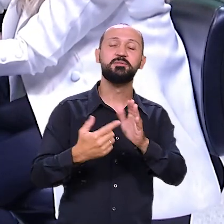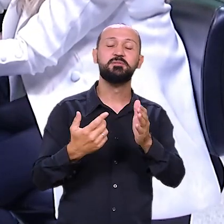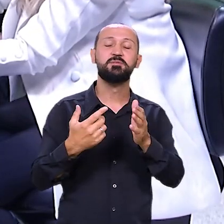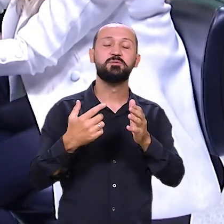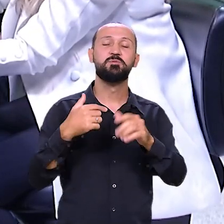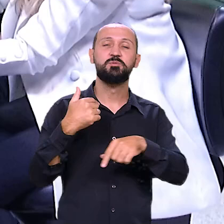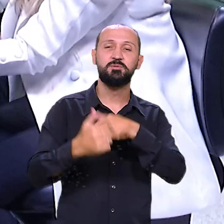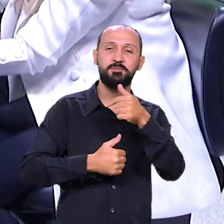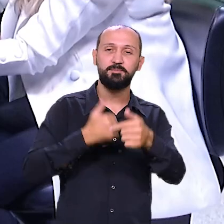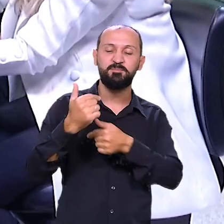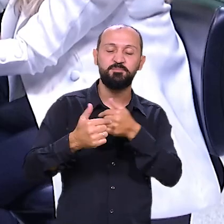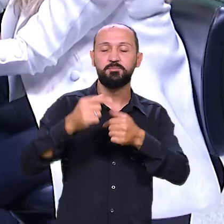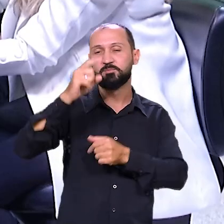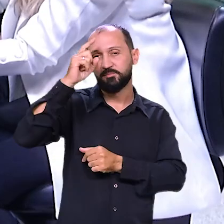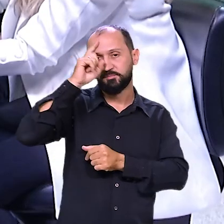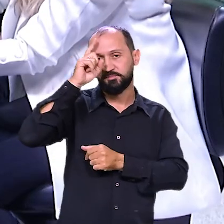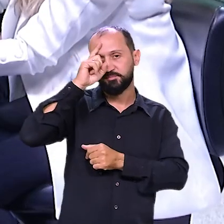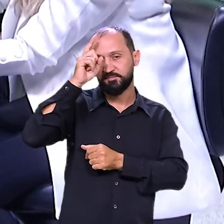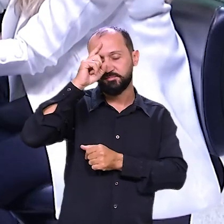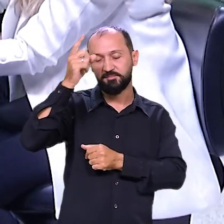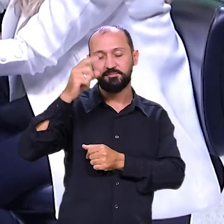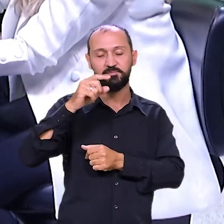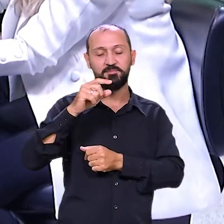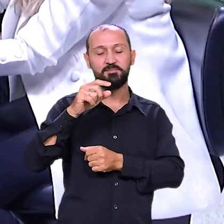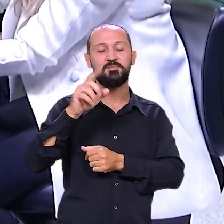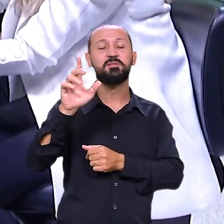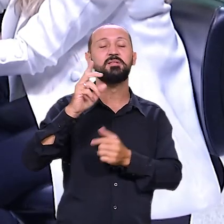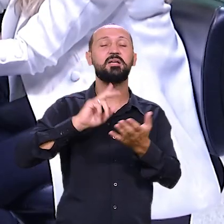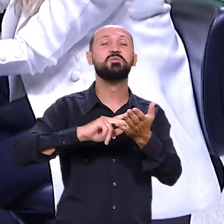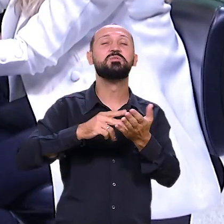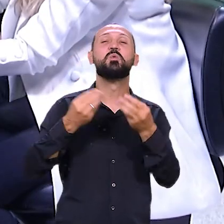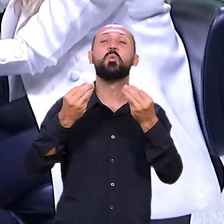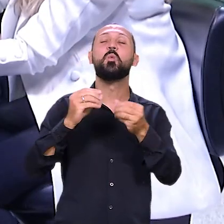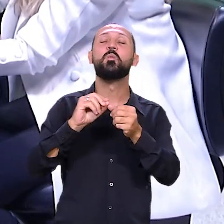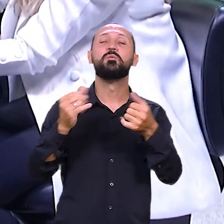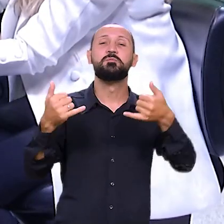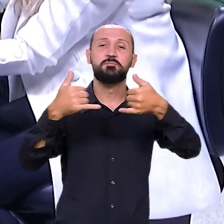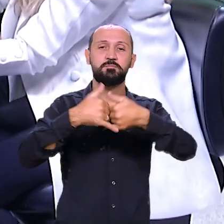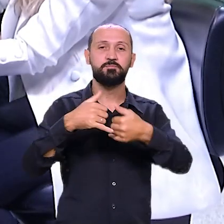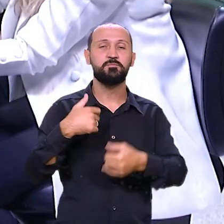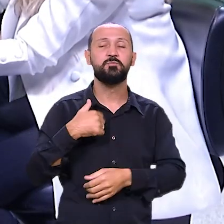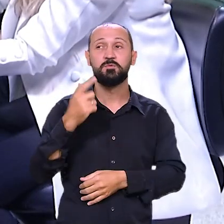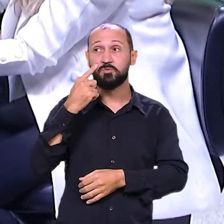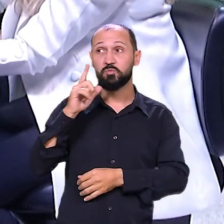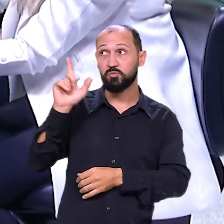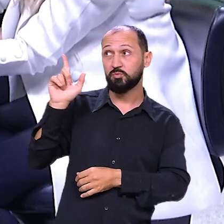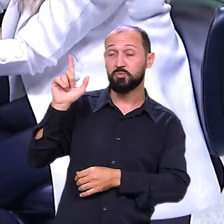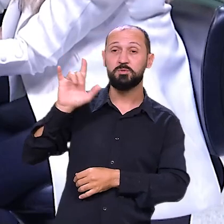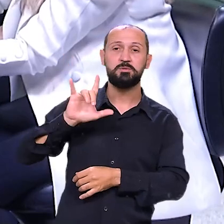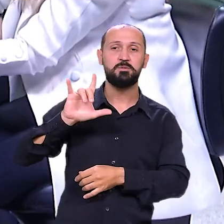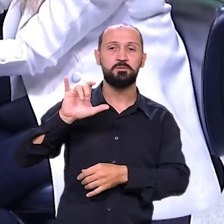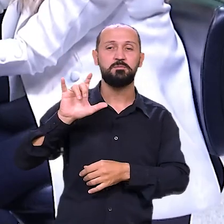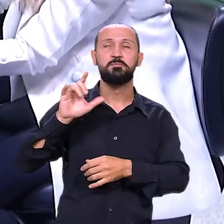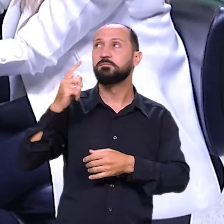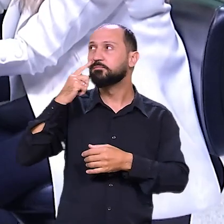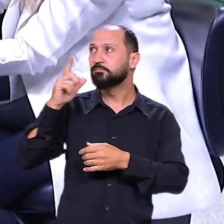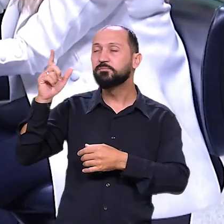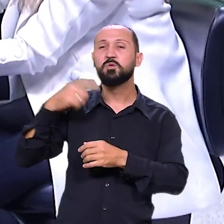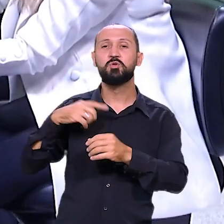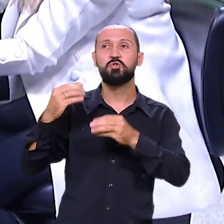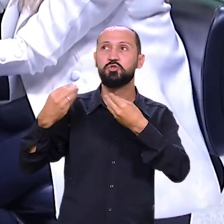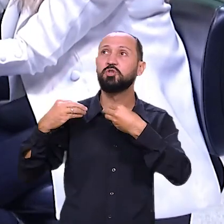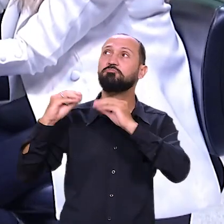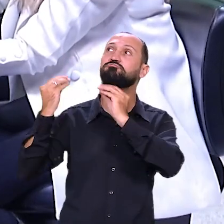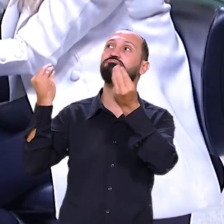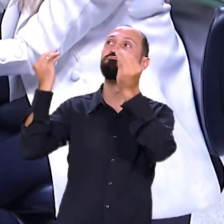da atividade, da rotina da Silemes, pode fazer por meio de qual contato? Eu vou deixar o Instagram nosso. Sim. Acho que deixa aí que o nosso editor